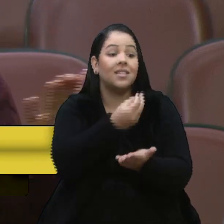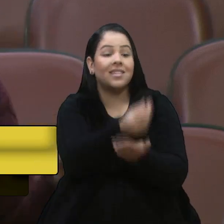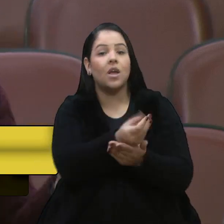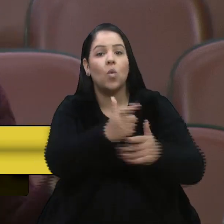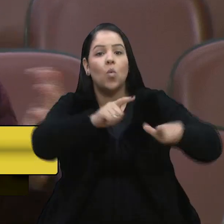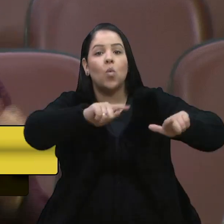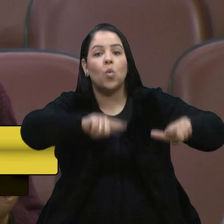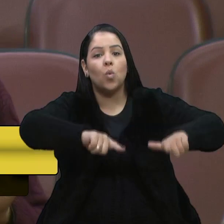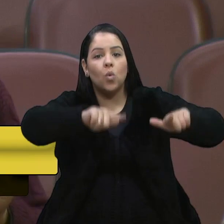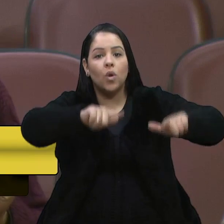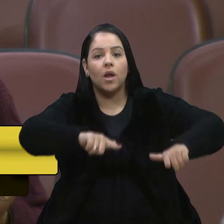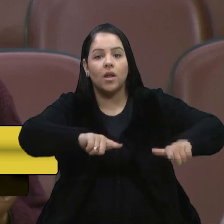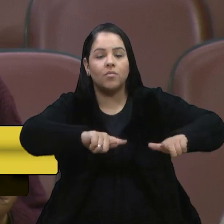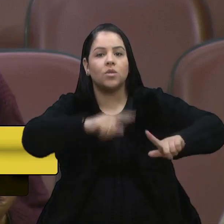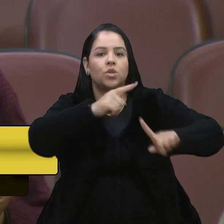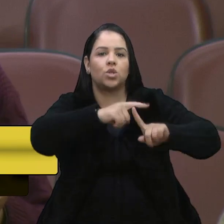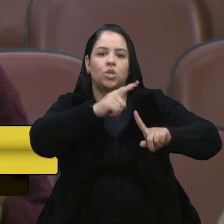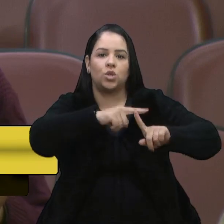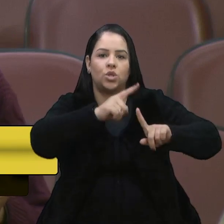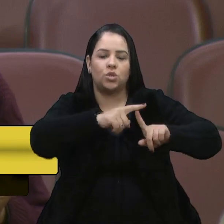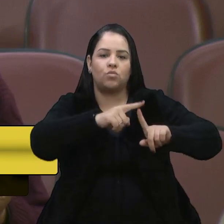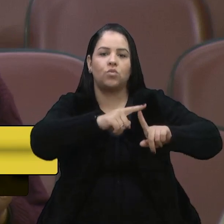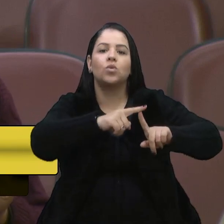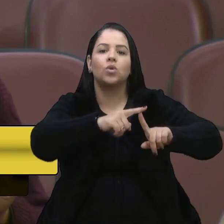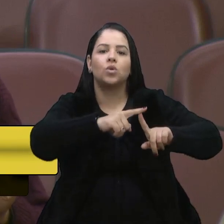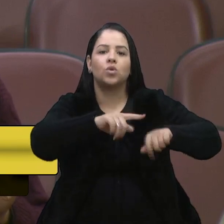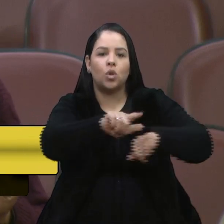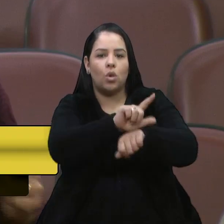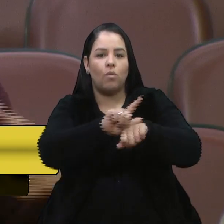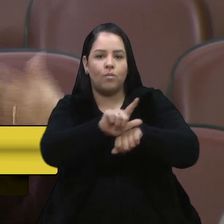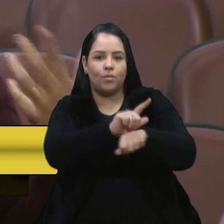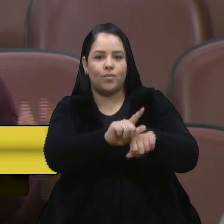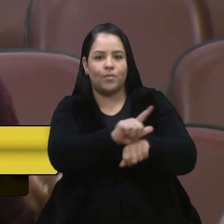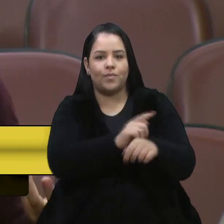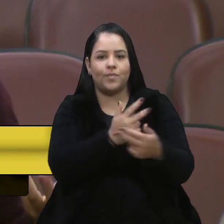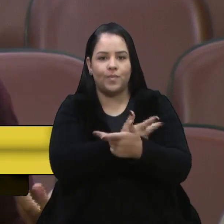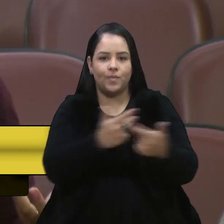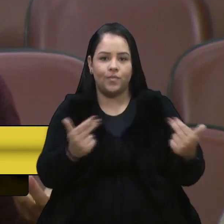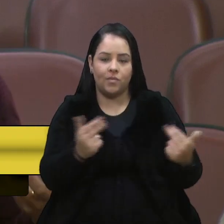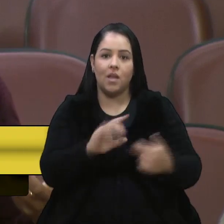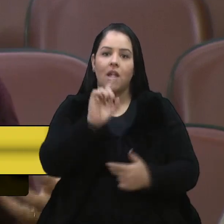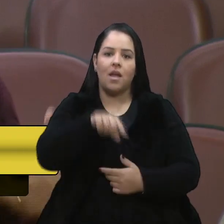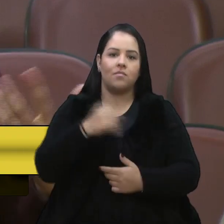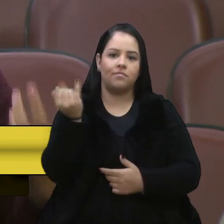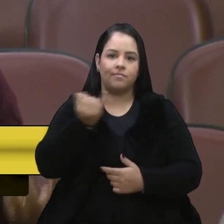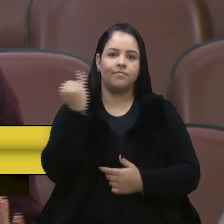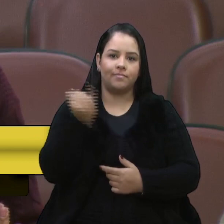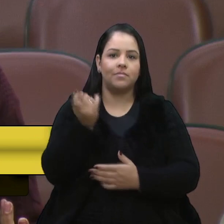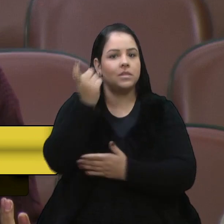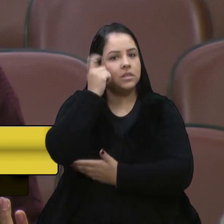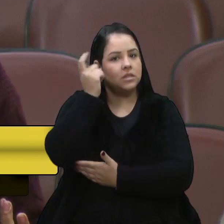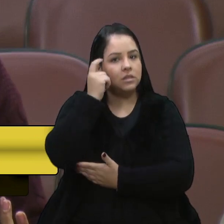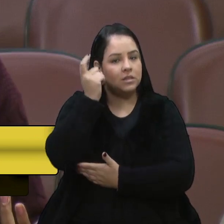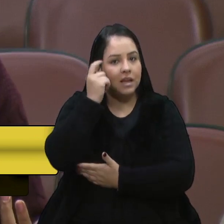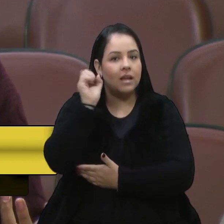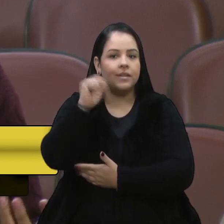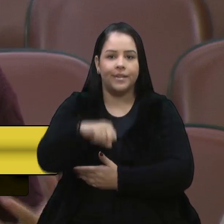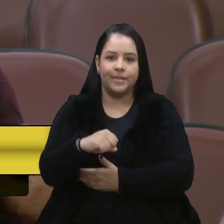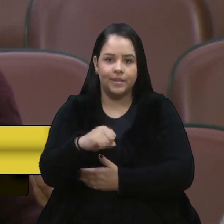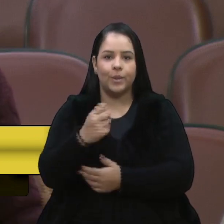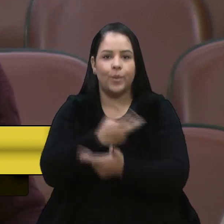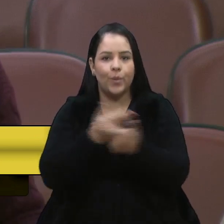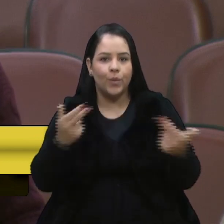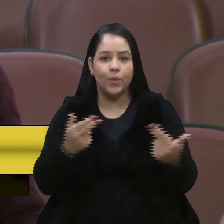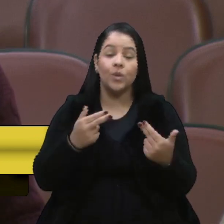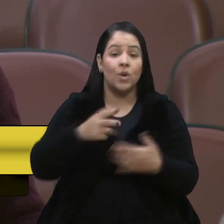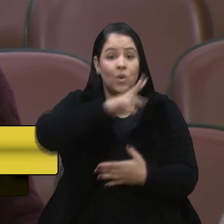para esse tipo de comércio. Então, eu vejo que é necessário que se pense algo, e o governo